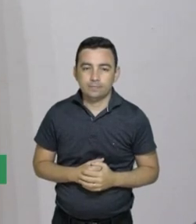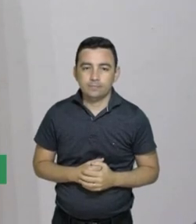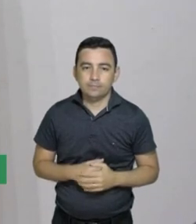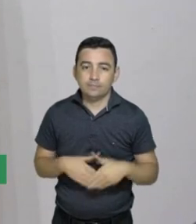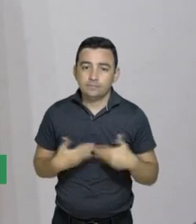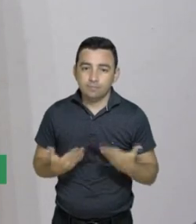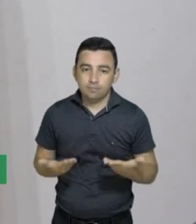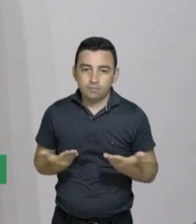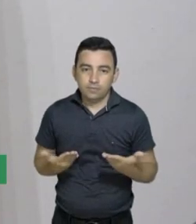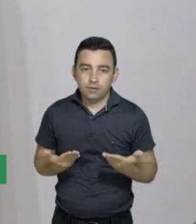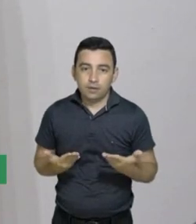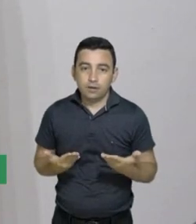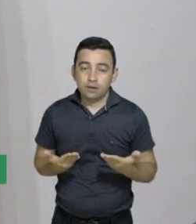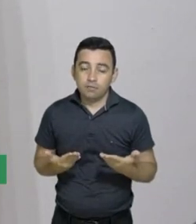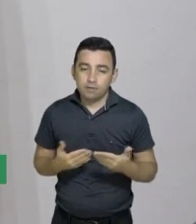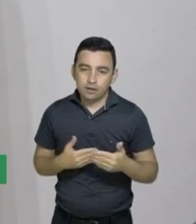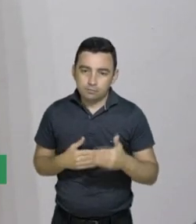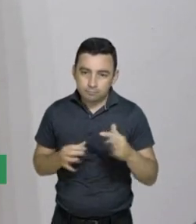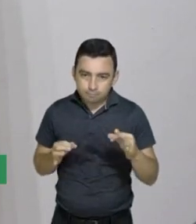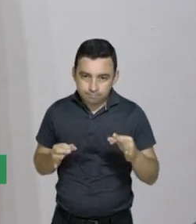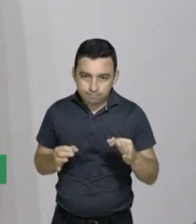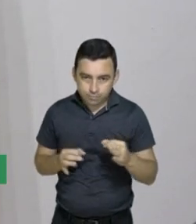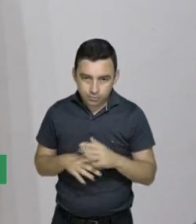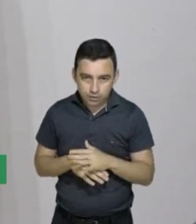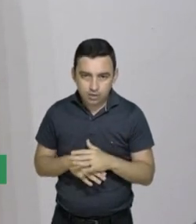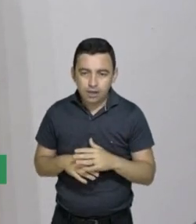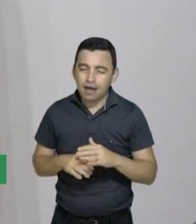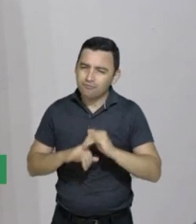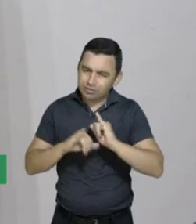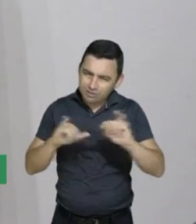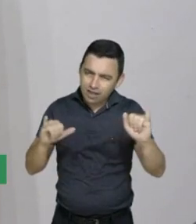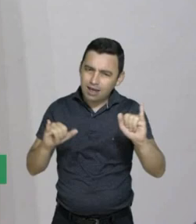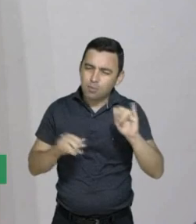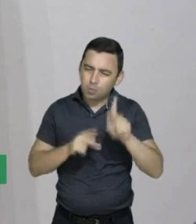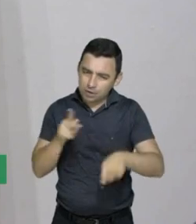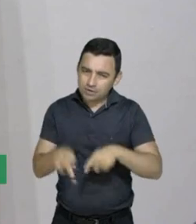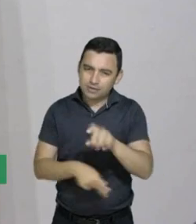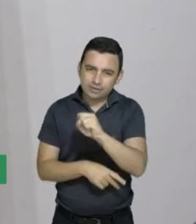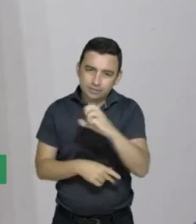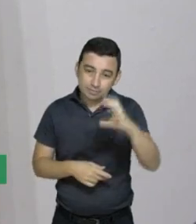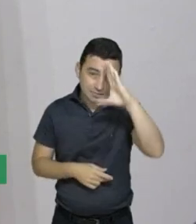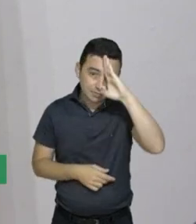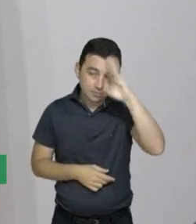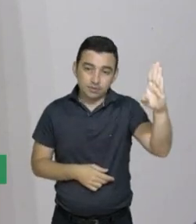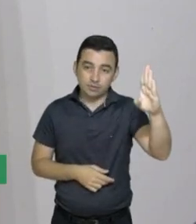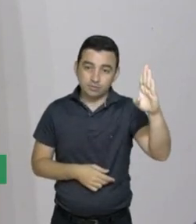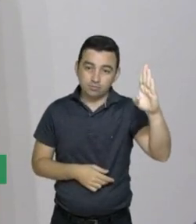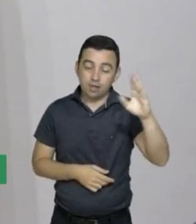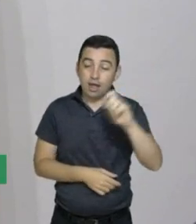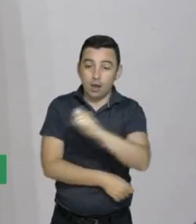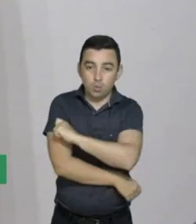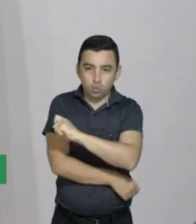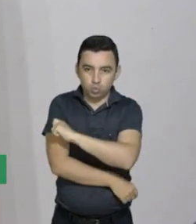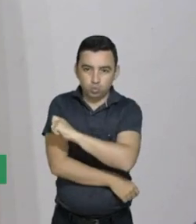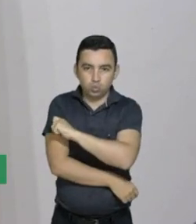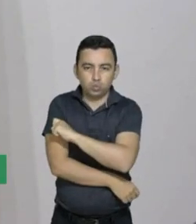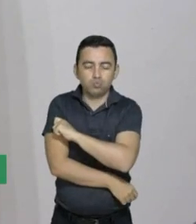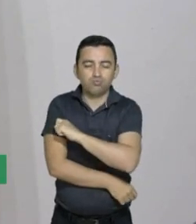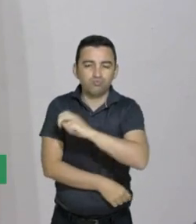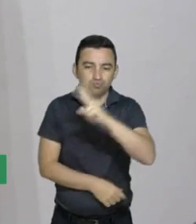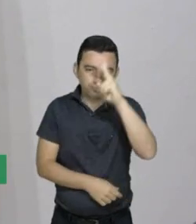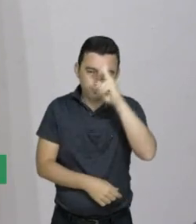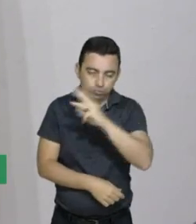então tudo isso dizer a todos catarinenses principalmente aos alunos do ensino médio que tanto